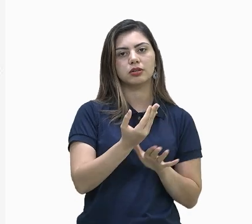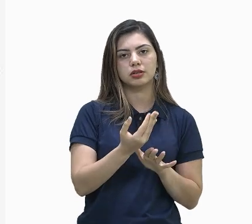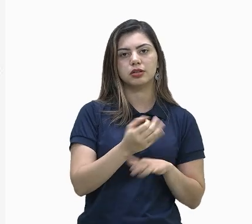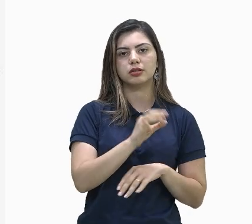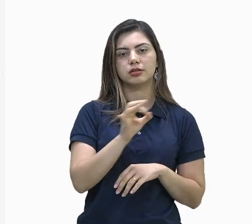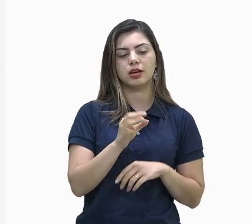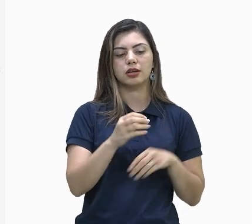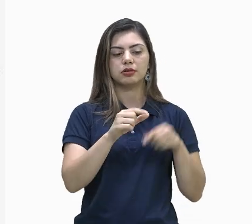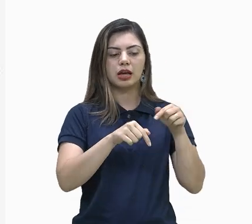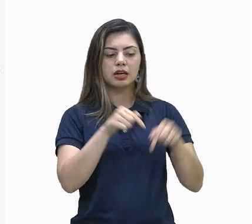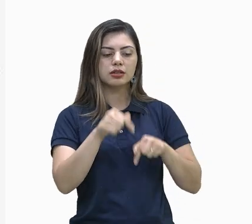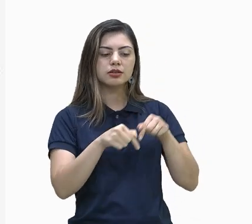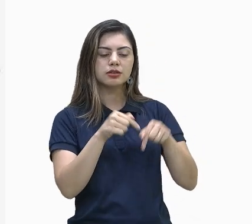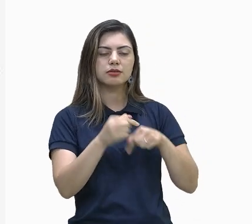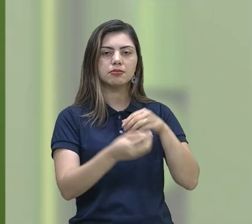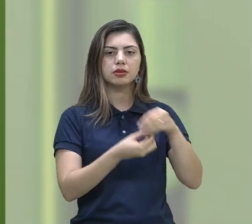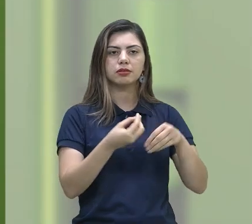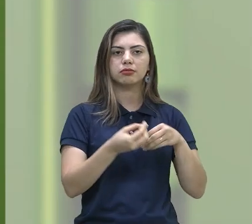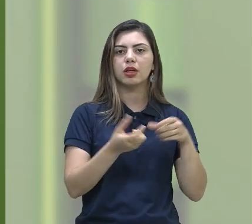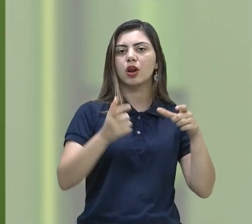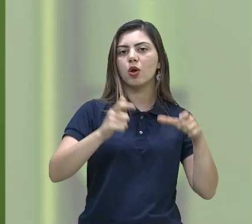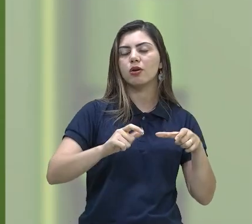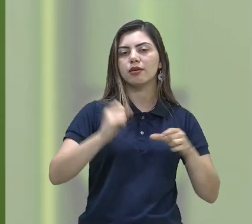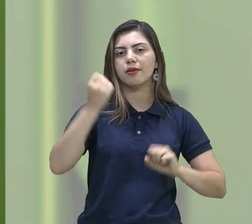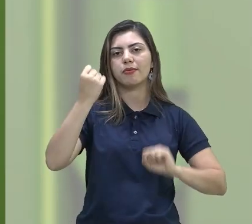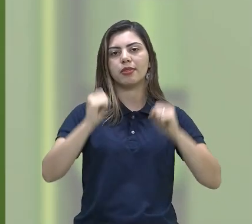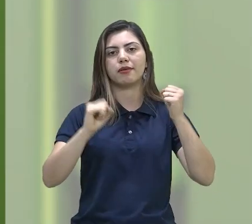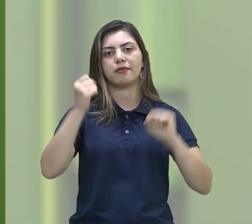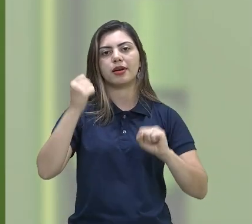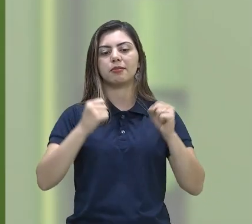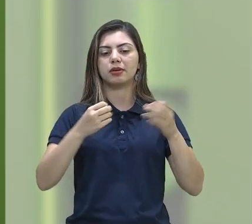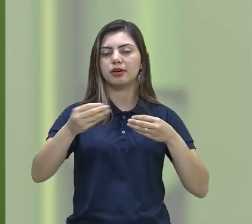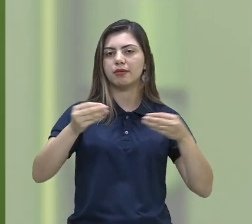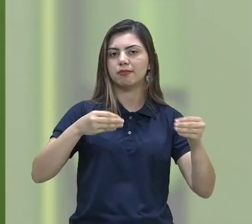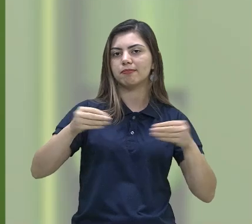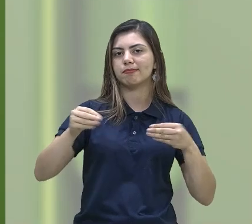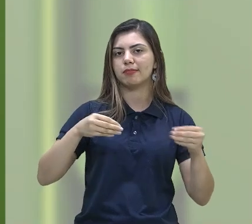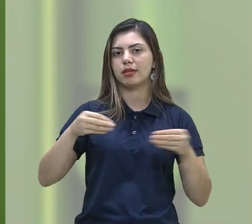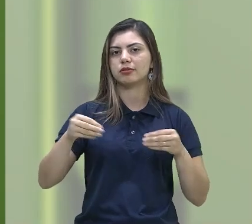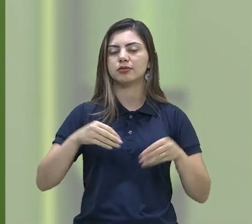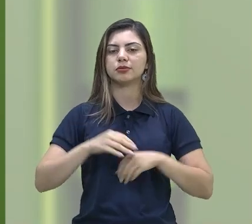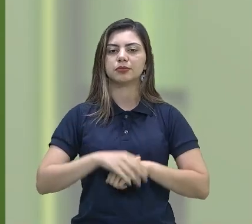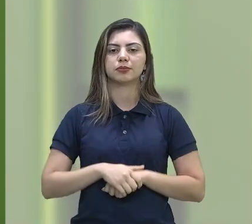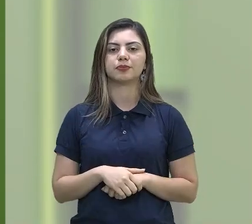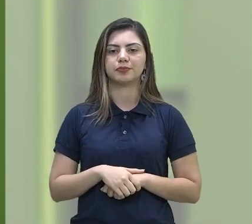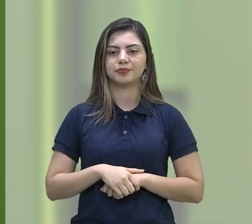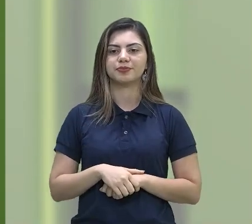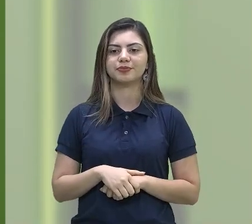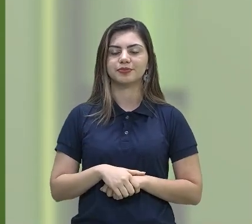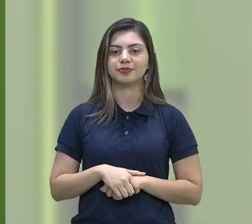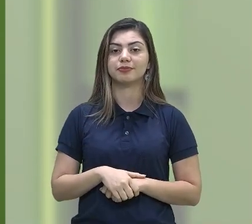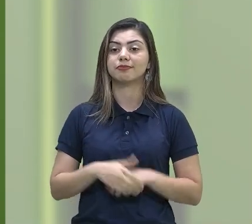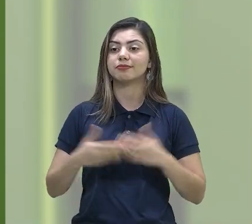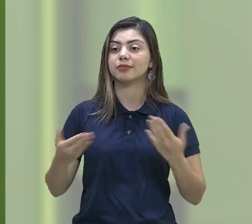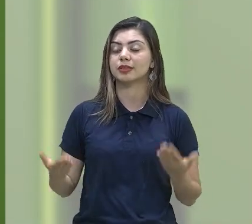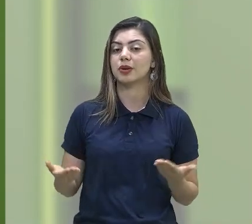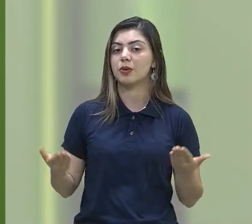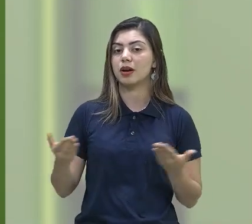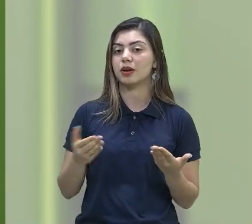sintetizados das indústrias, né? Nas indústrias de plásticos. Agora, a gente vai assistir